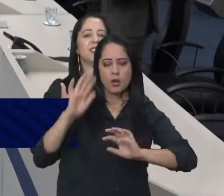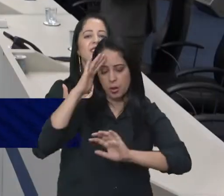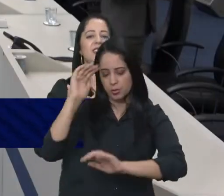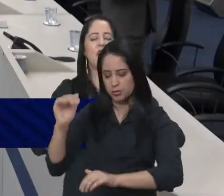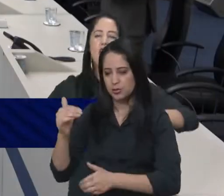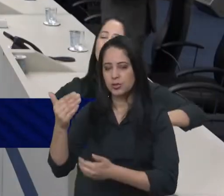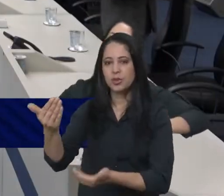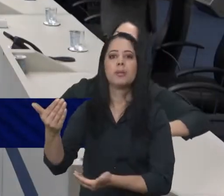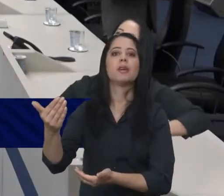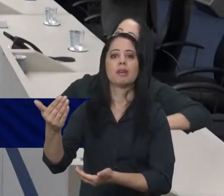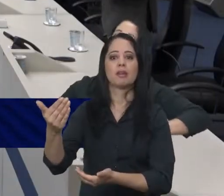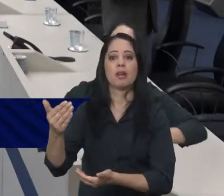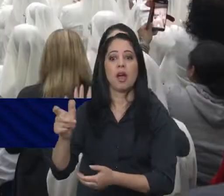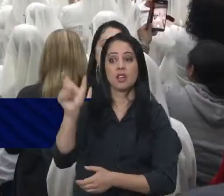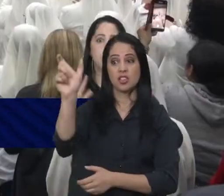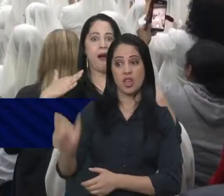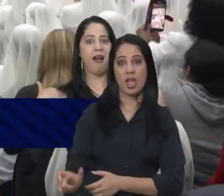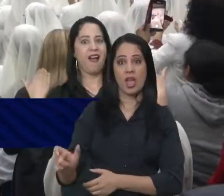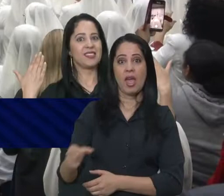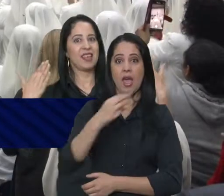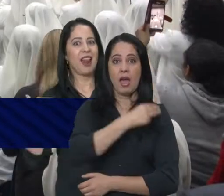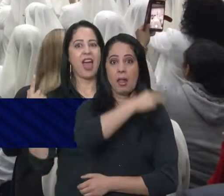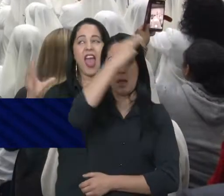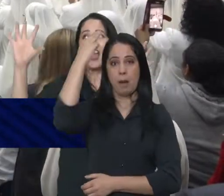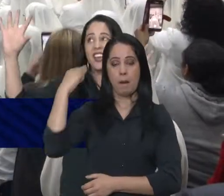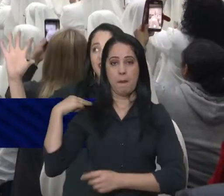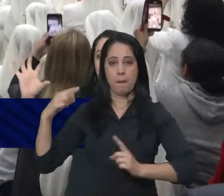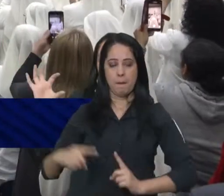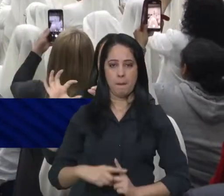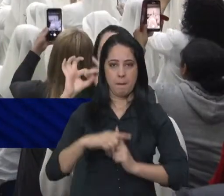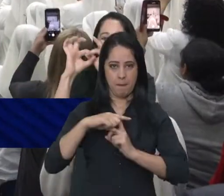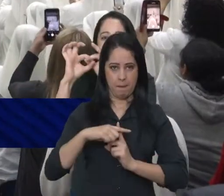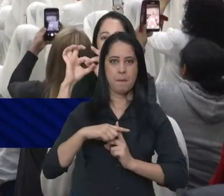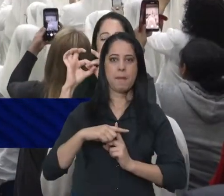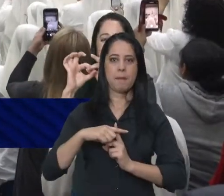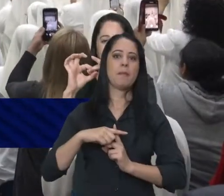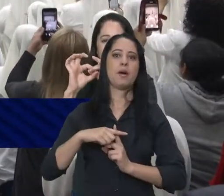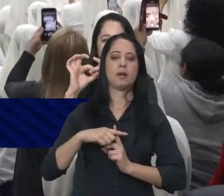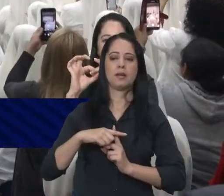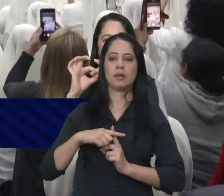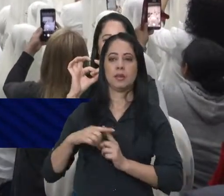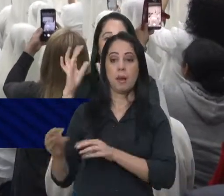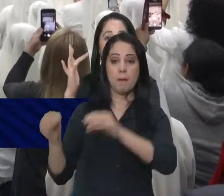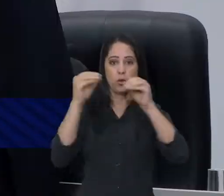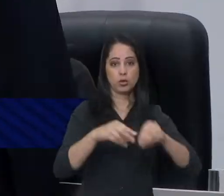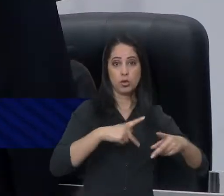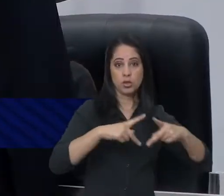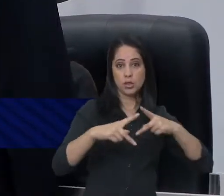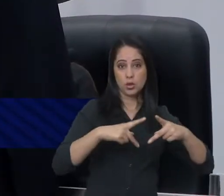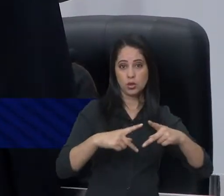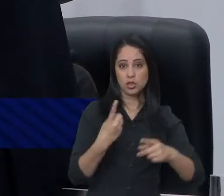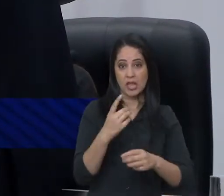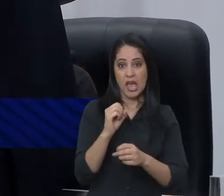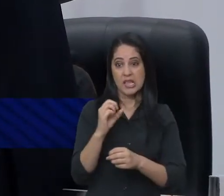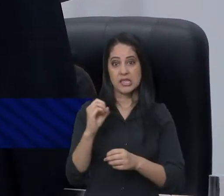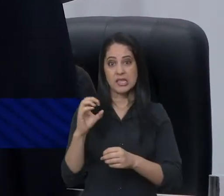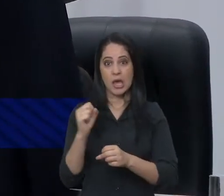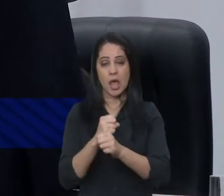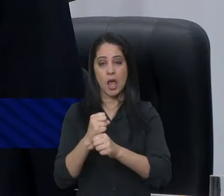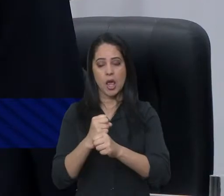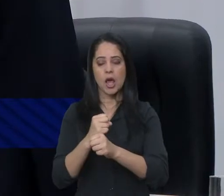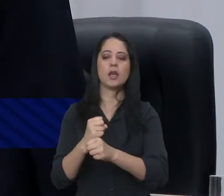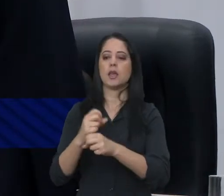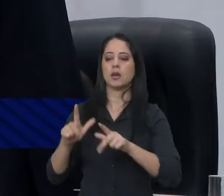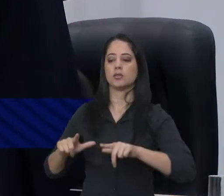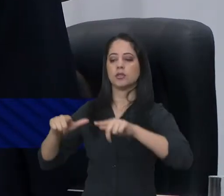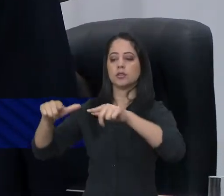A Câmara homenageia o centenário da chegada da Madre Maria Teresa de Jesus Eucarístico em São José, com a medalha de mérito